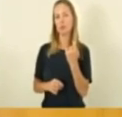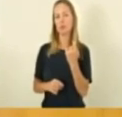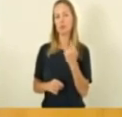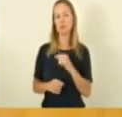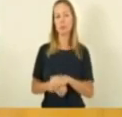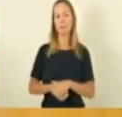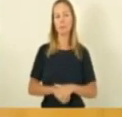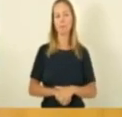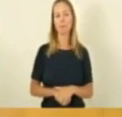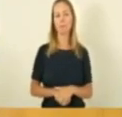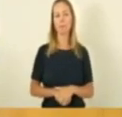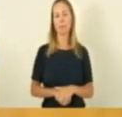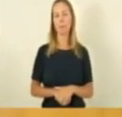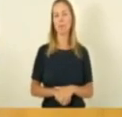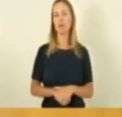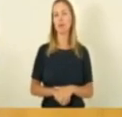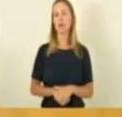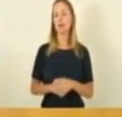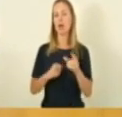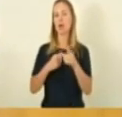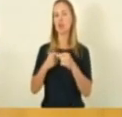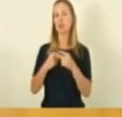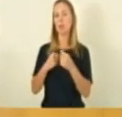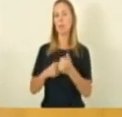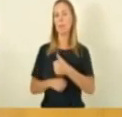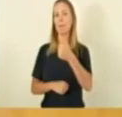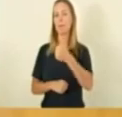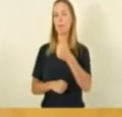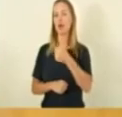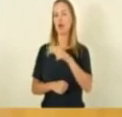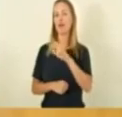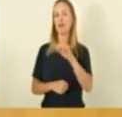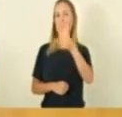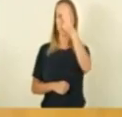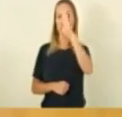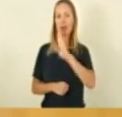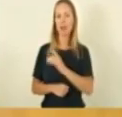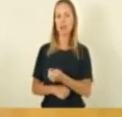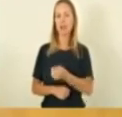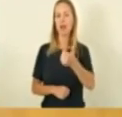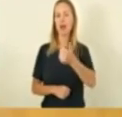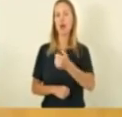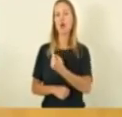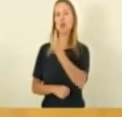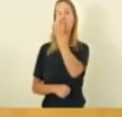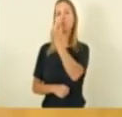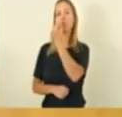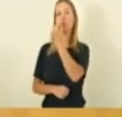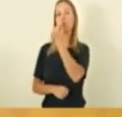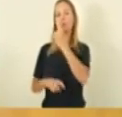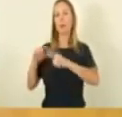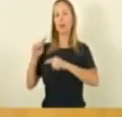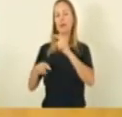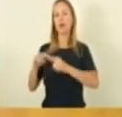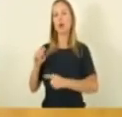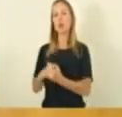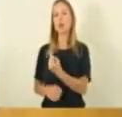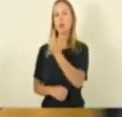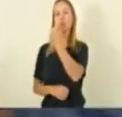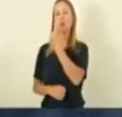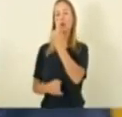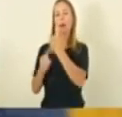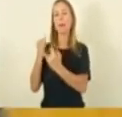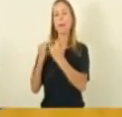termos do caput do artigo 1º, o consumidor receberá gratuitamente apenas um item de produto